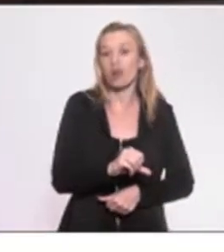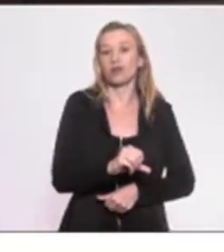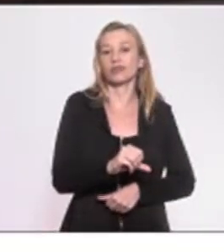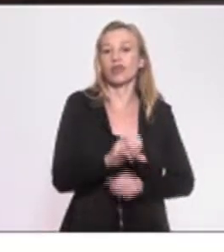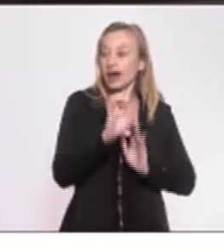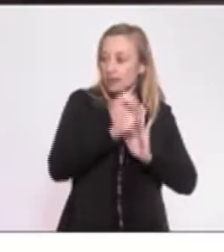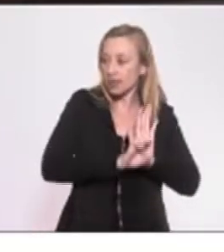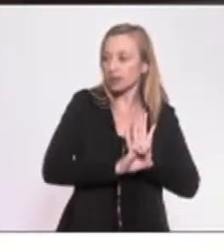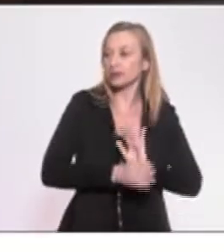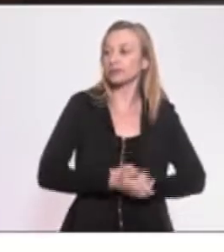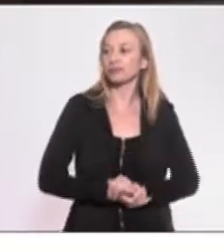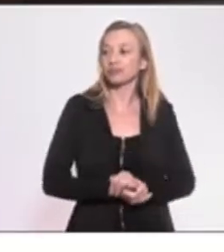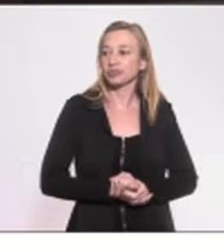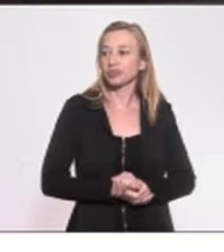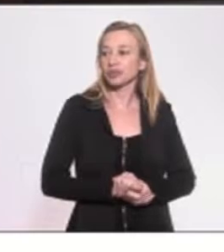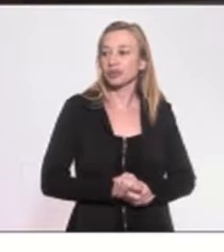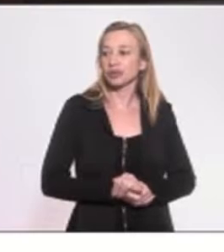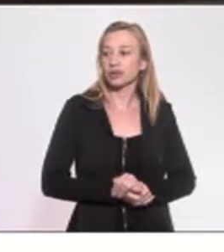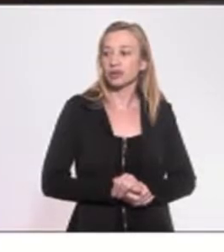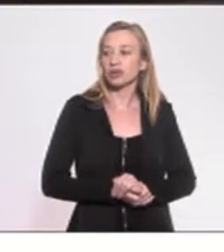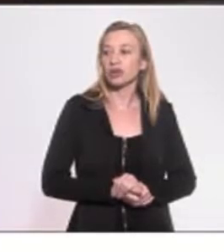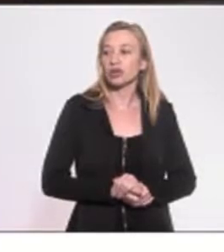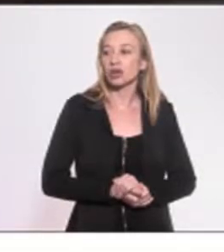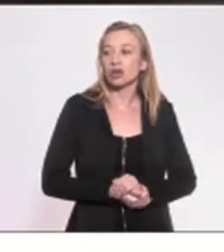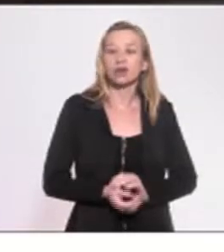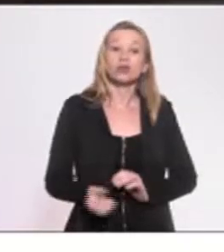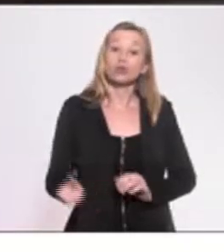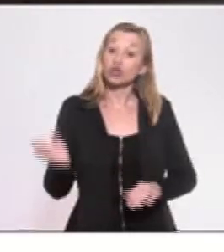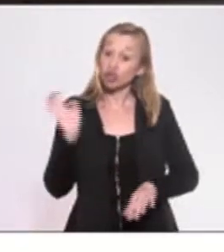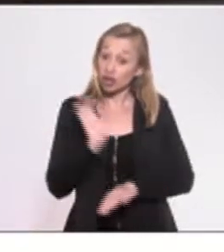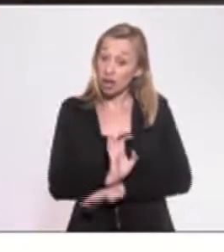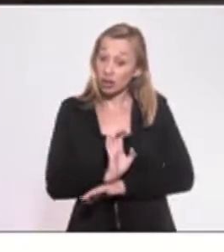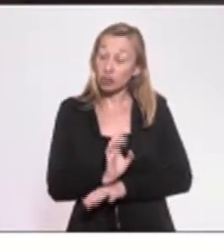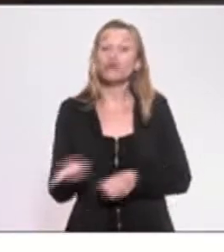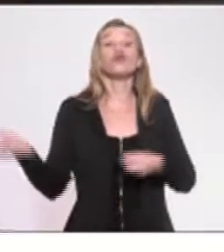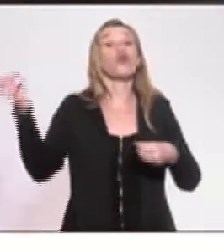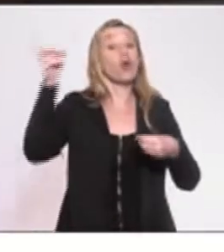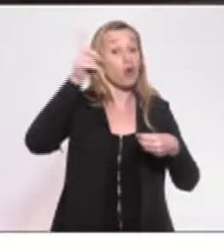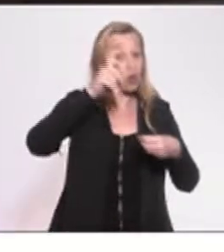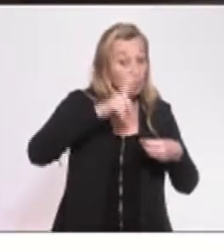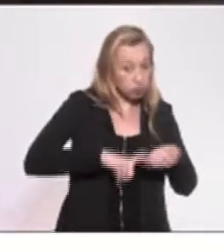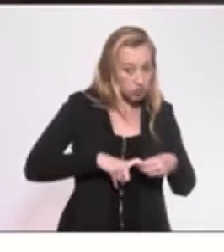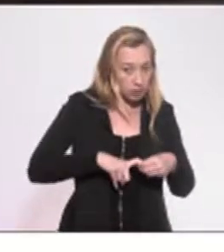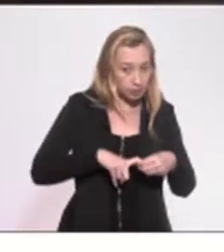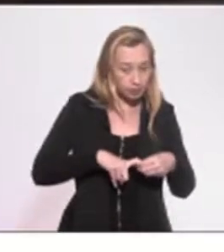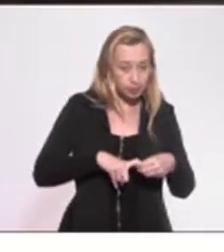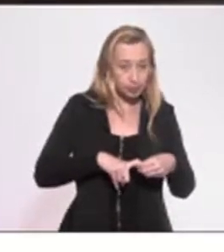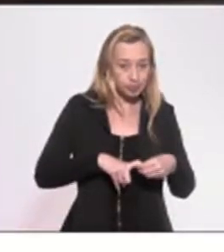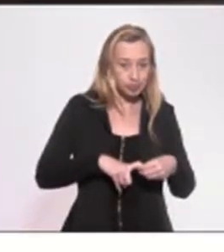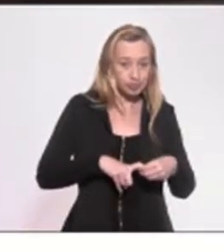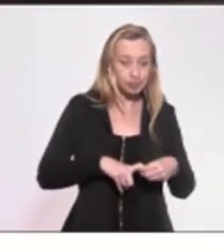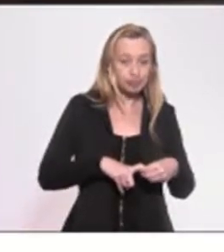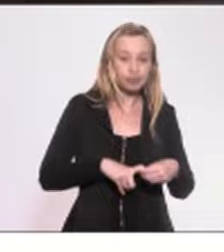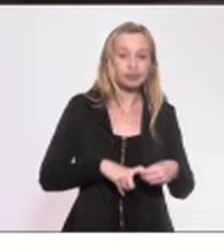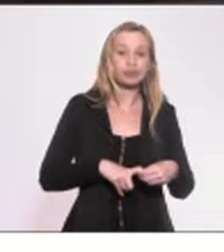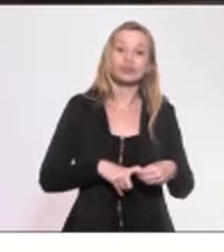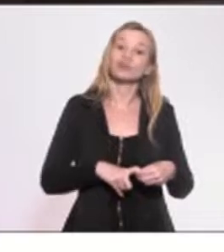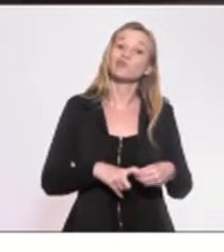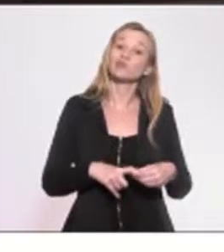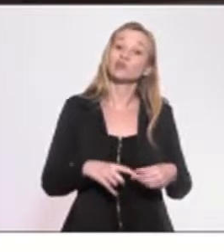soneto, porque aí o Estado volta a quebrar.